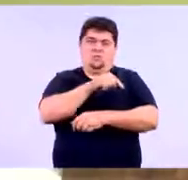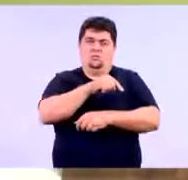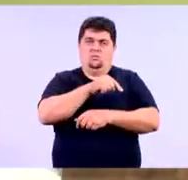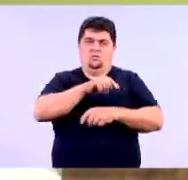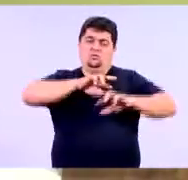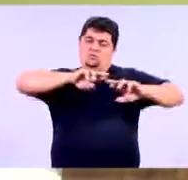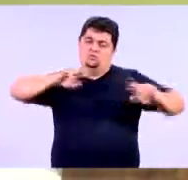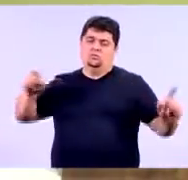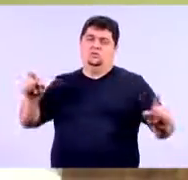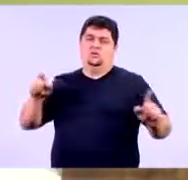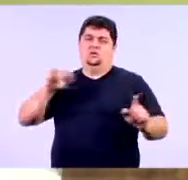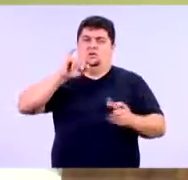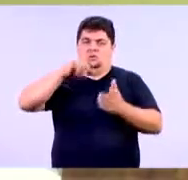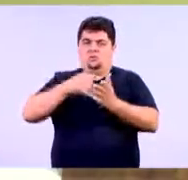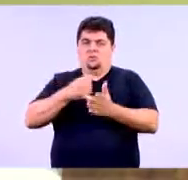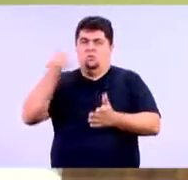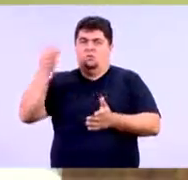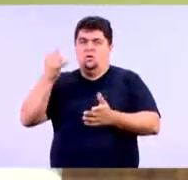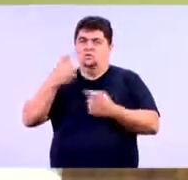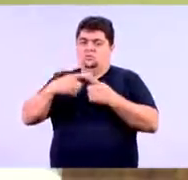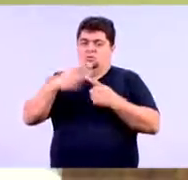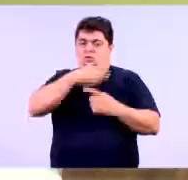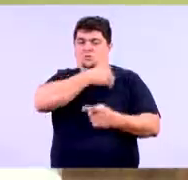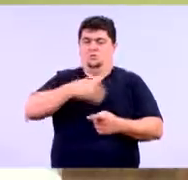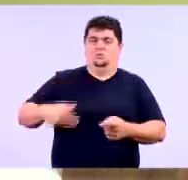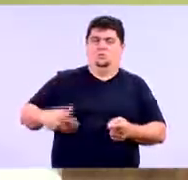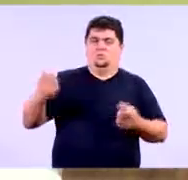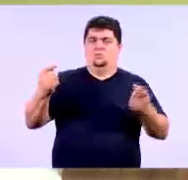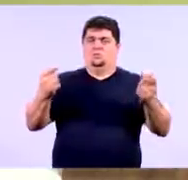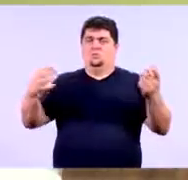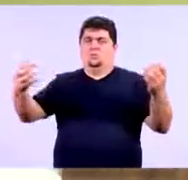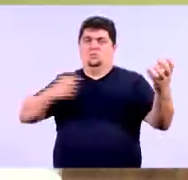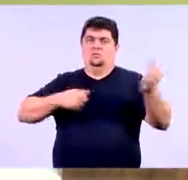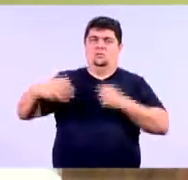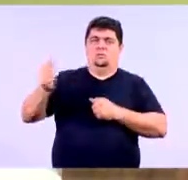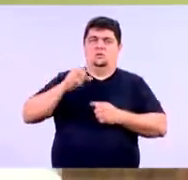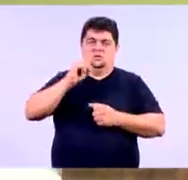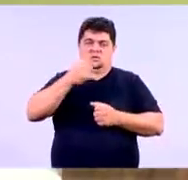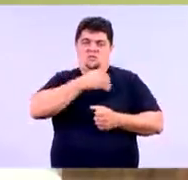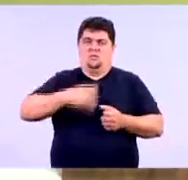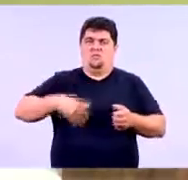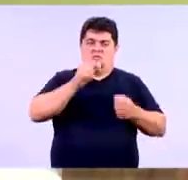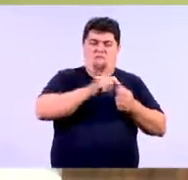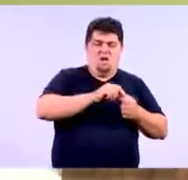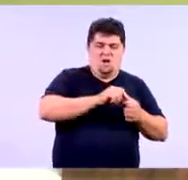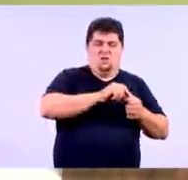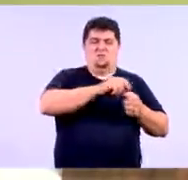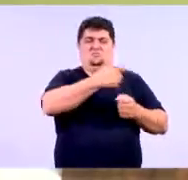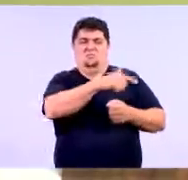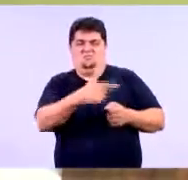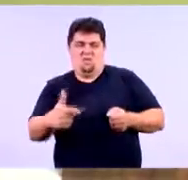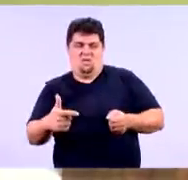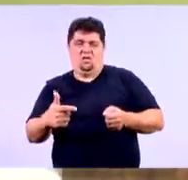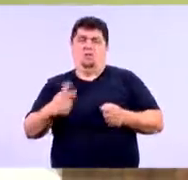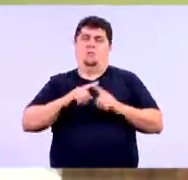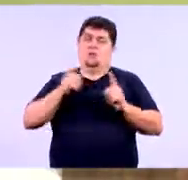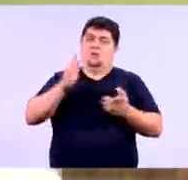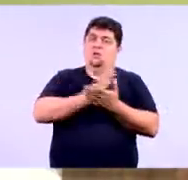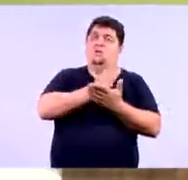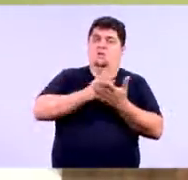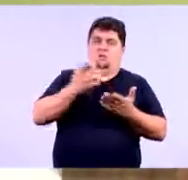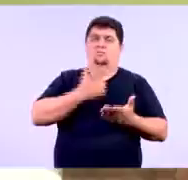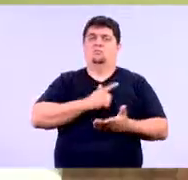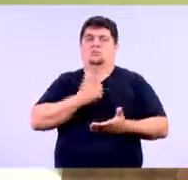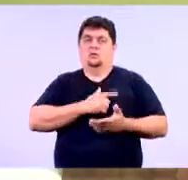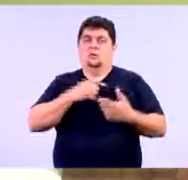vinculação. Os impostos, eles são cobrados independentemente da atuação estatal. Mas tem tributo que sim, aí depende